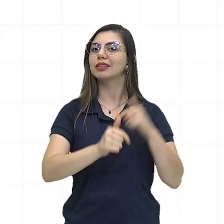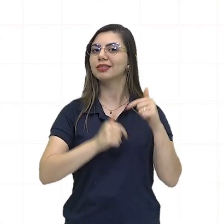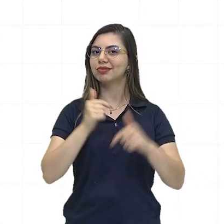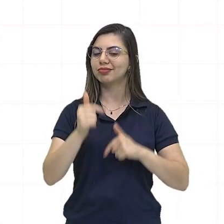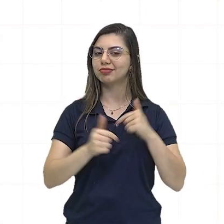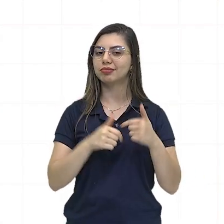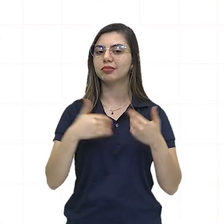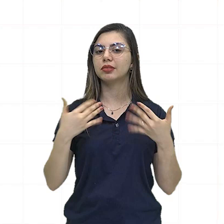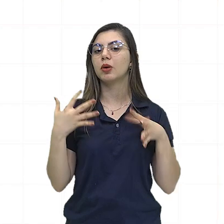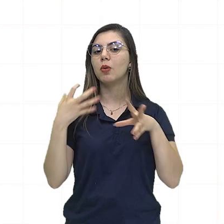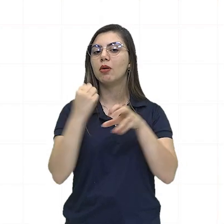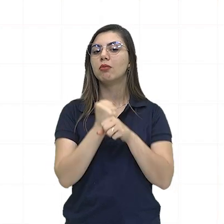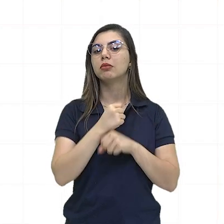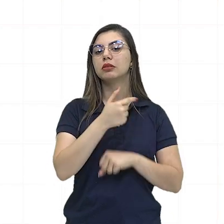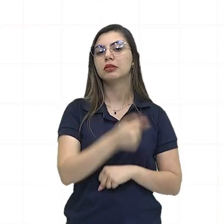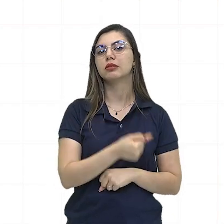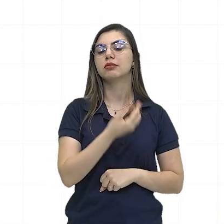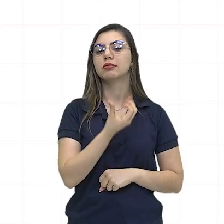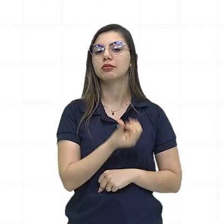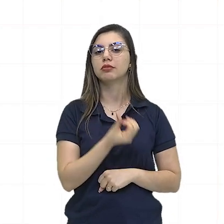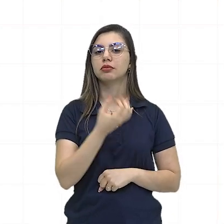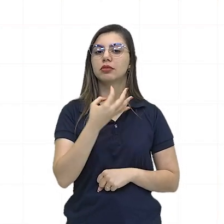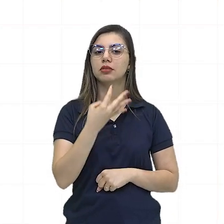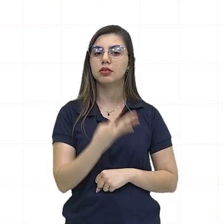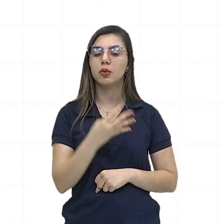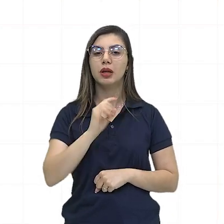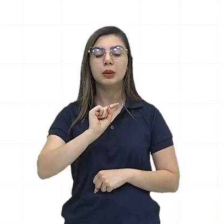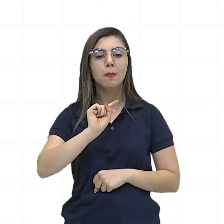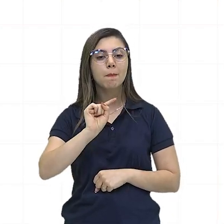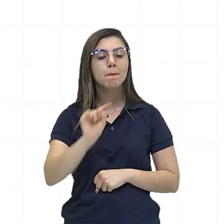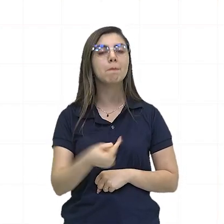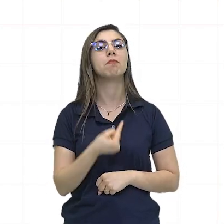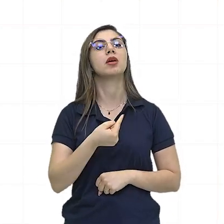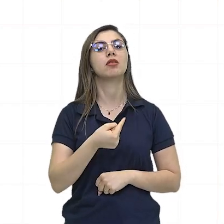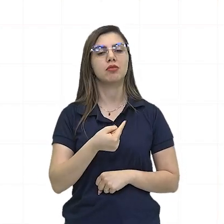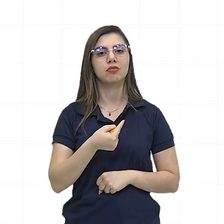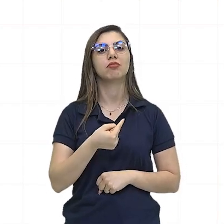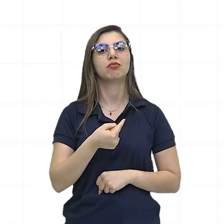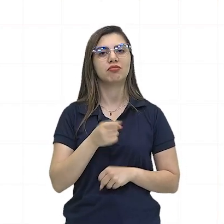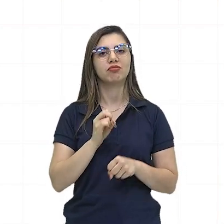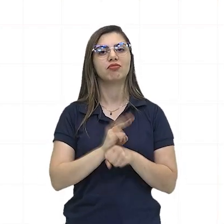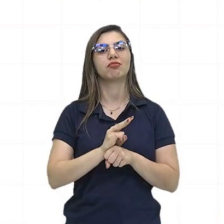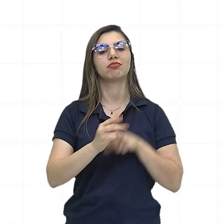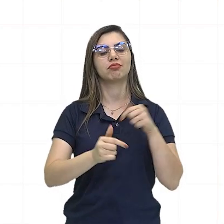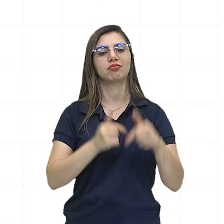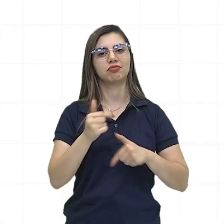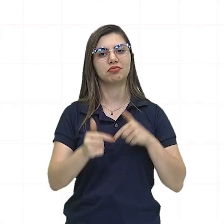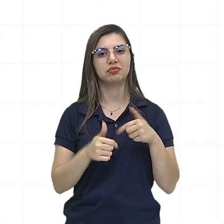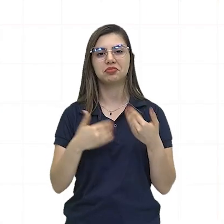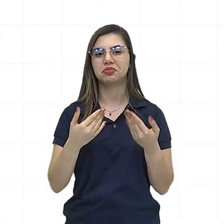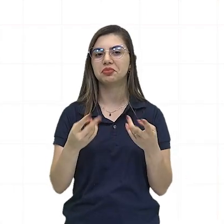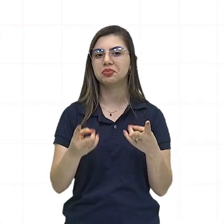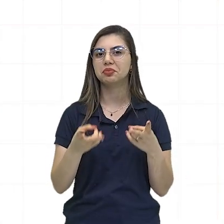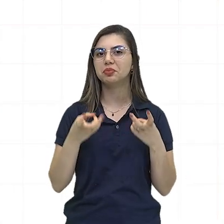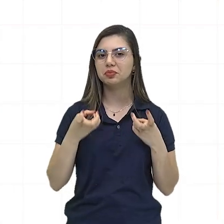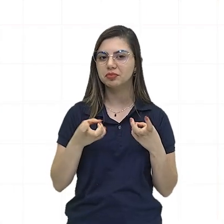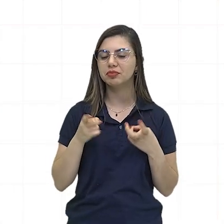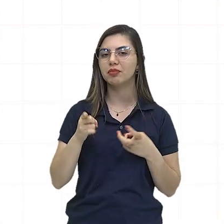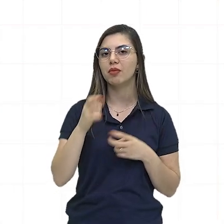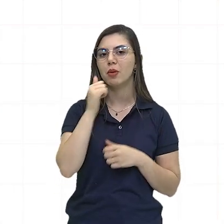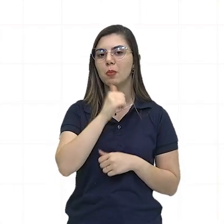mulheres, totalizando 764 mil postos de trabalho. Então, nós vamos ter aí uma